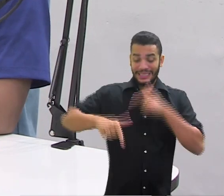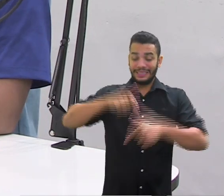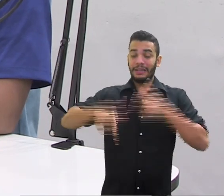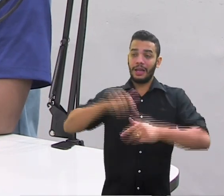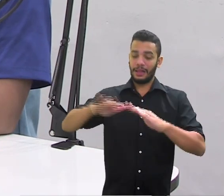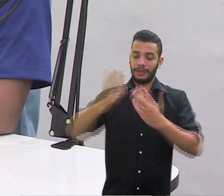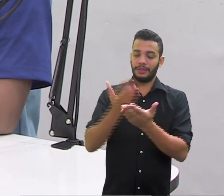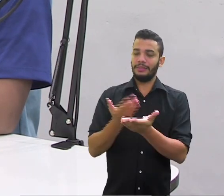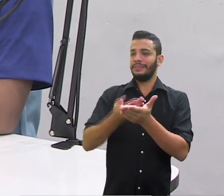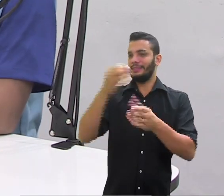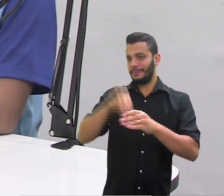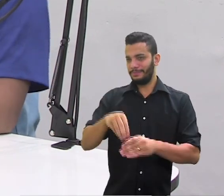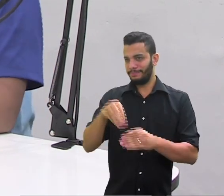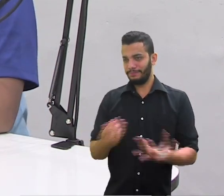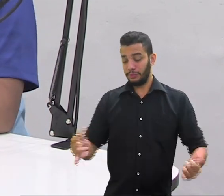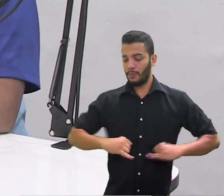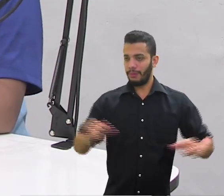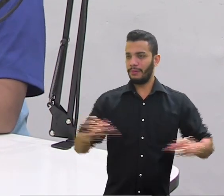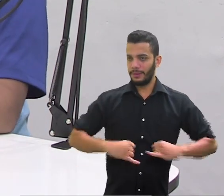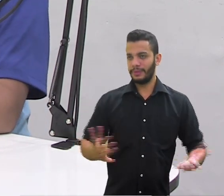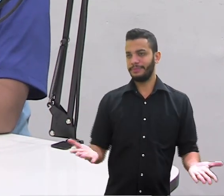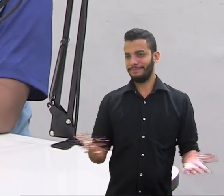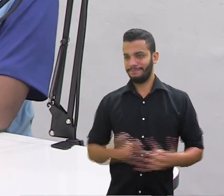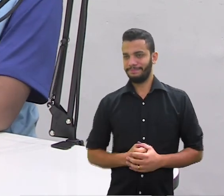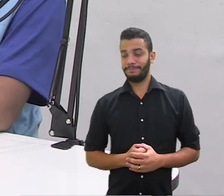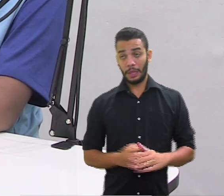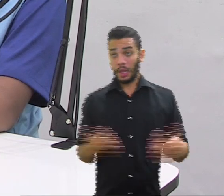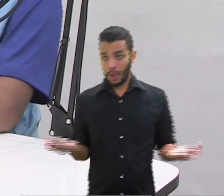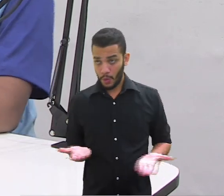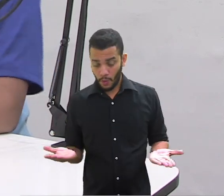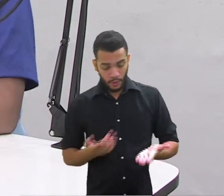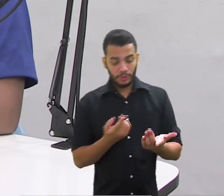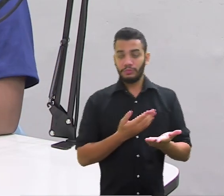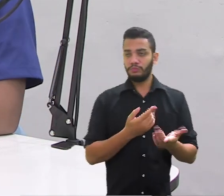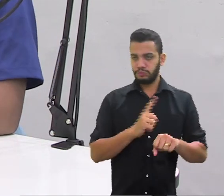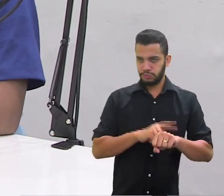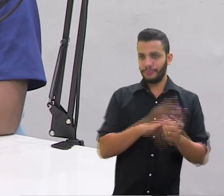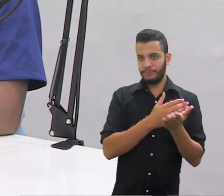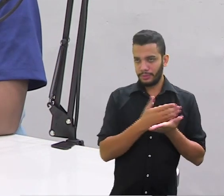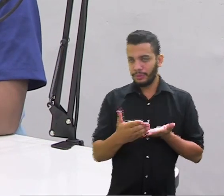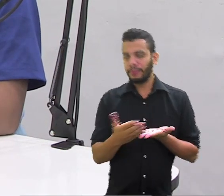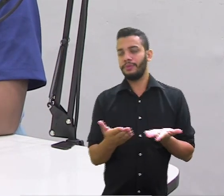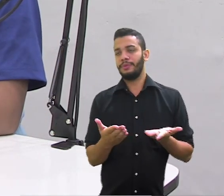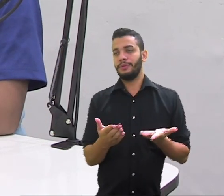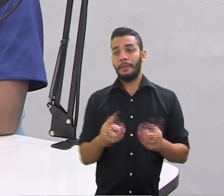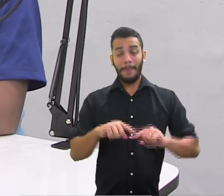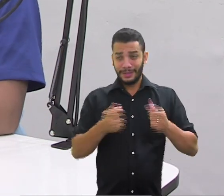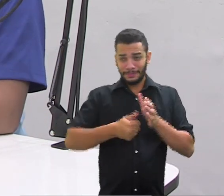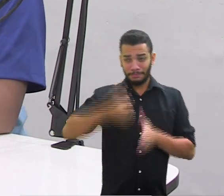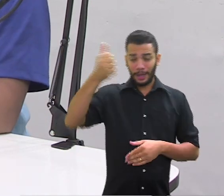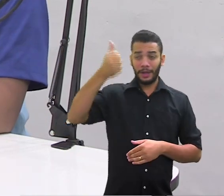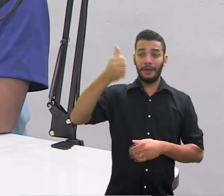públicos. Sim. Para entendermos o que está acontecendo, vamos começar então com o nosso bate-papo, mas antes vamos pedir para o Cabo se apresentar